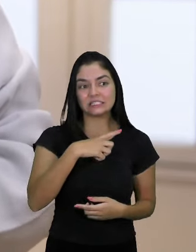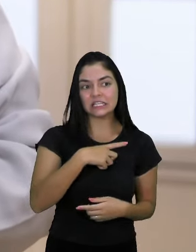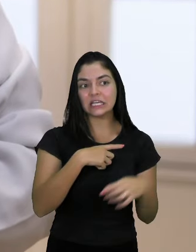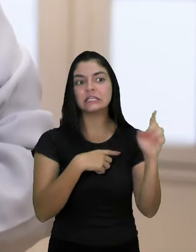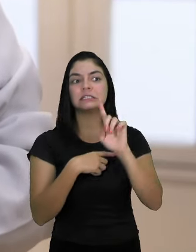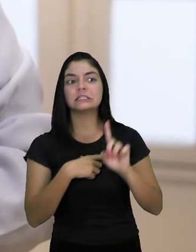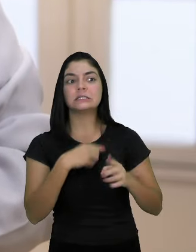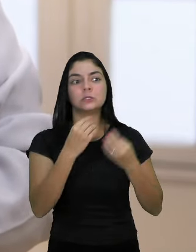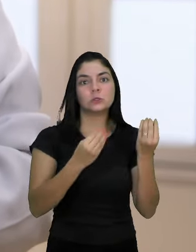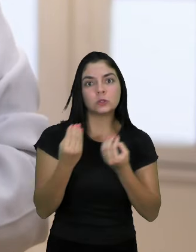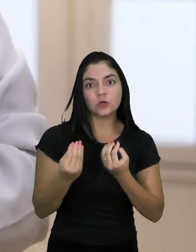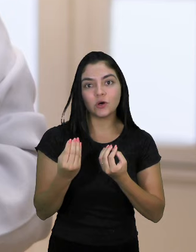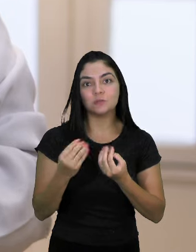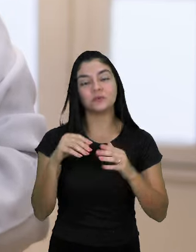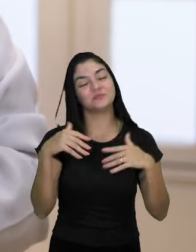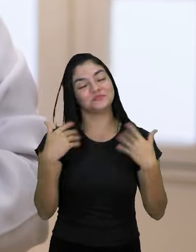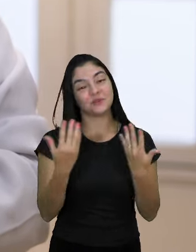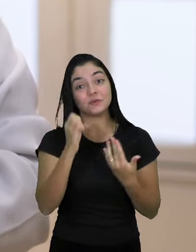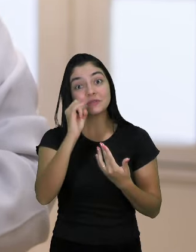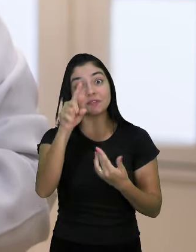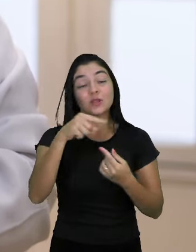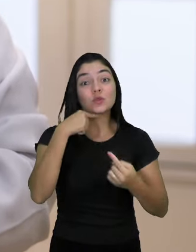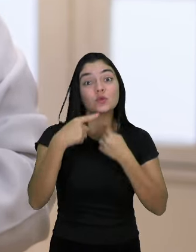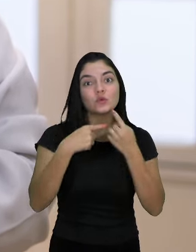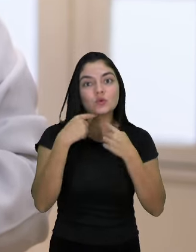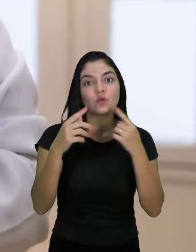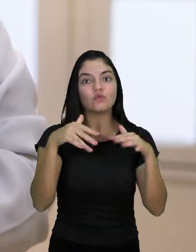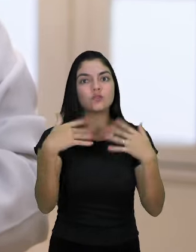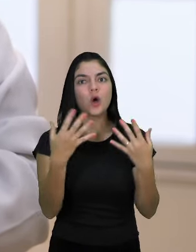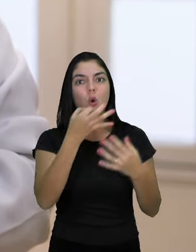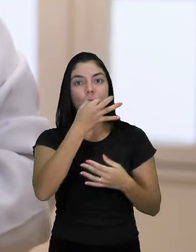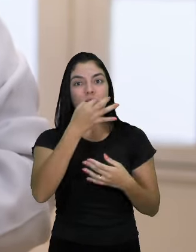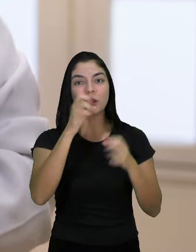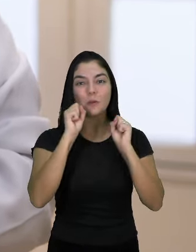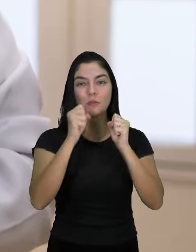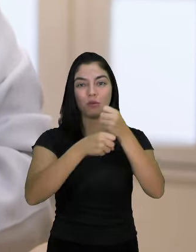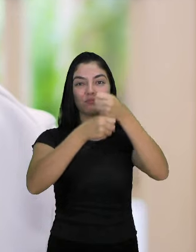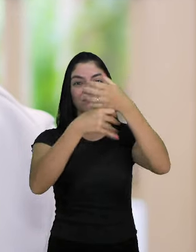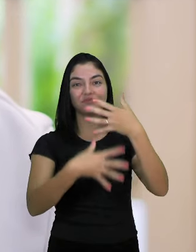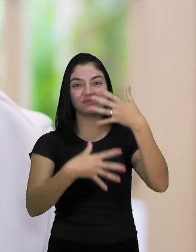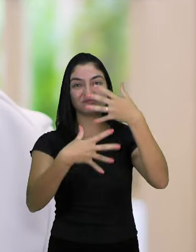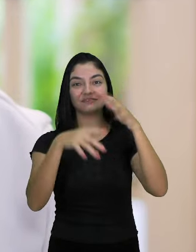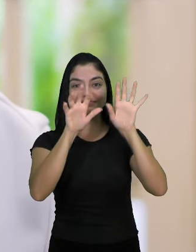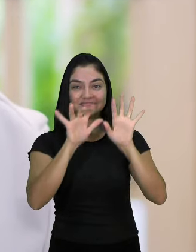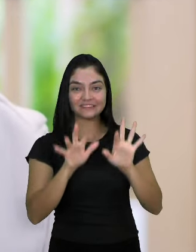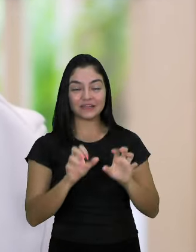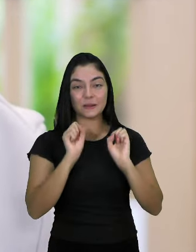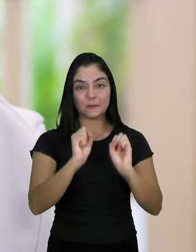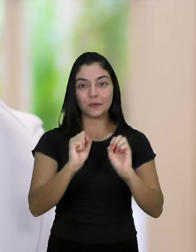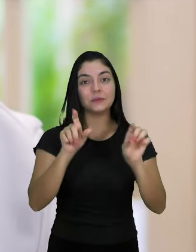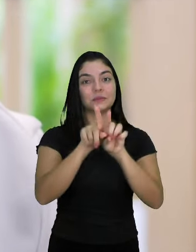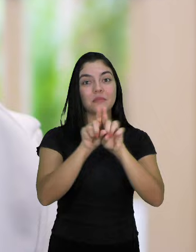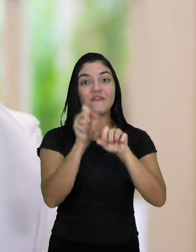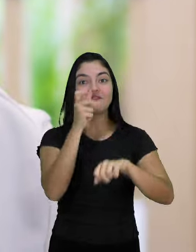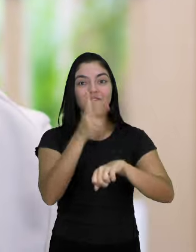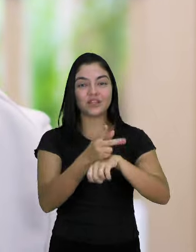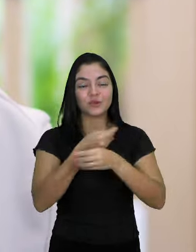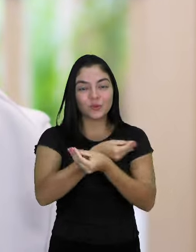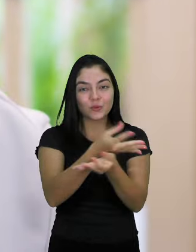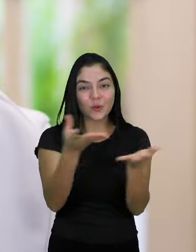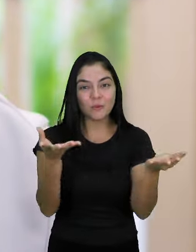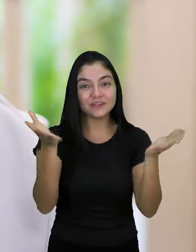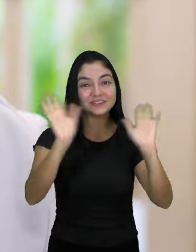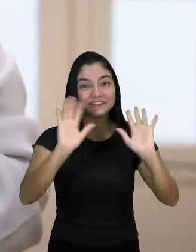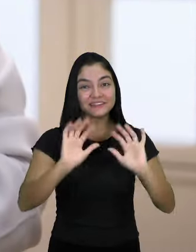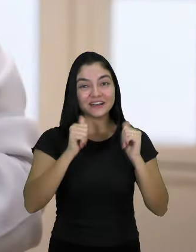você tem qualquer dúvida ou sugestão sobre o tema emergências, comente aqui embaixo. Curta e compartilhe nossos vídeos. Nos